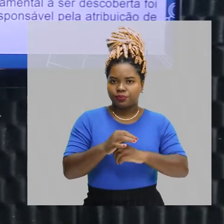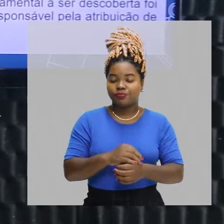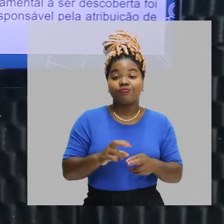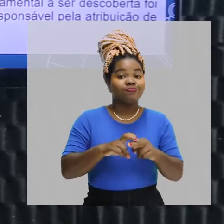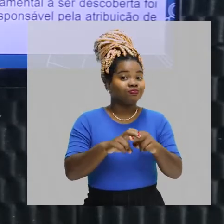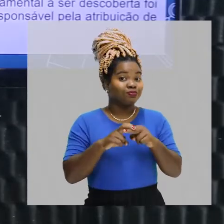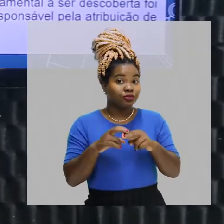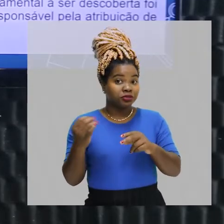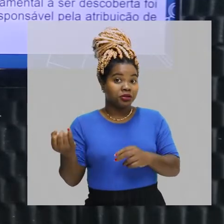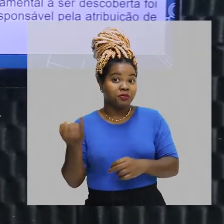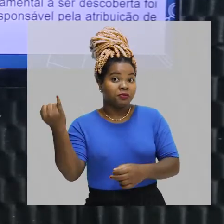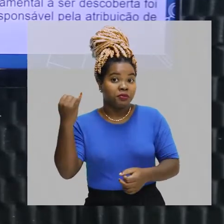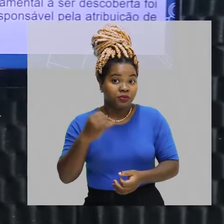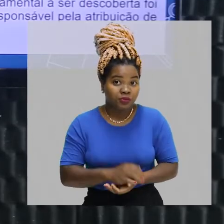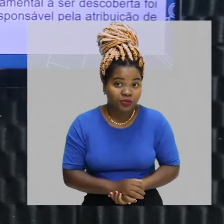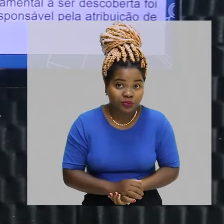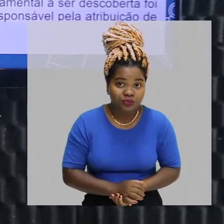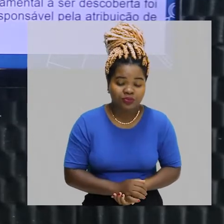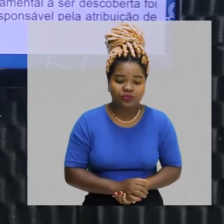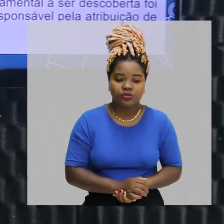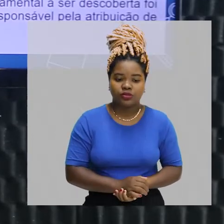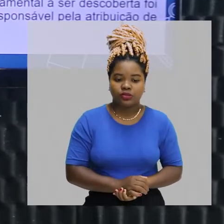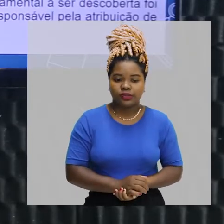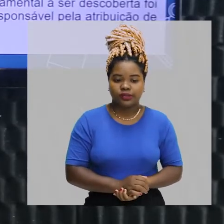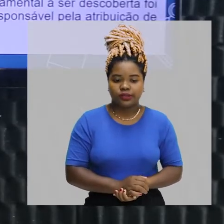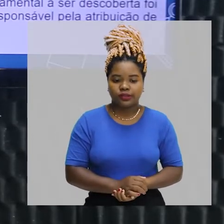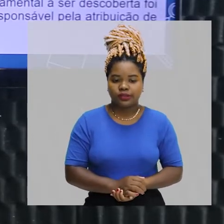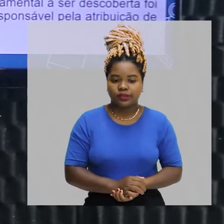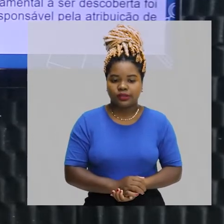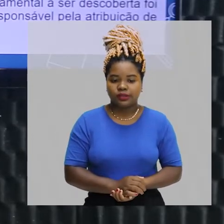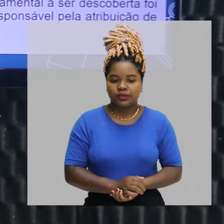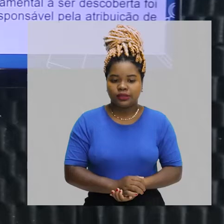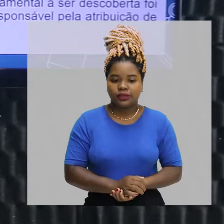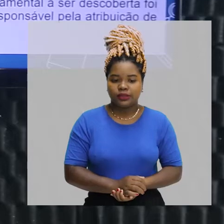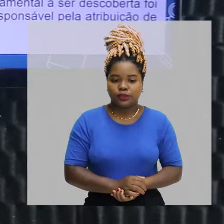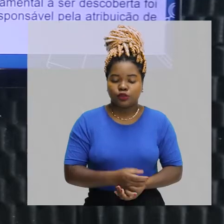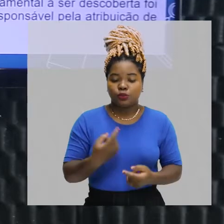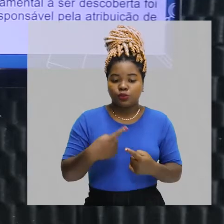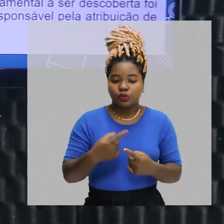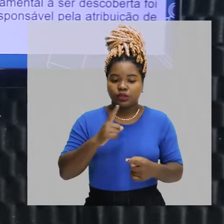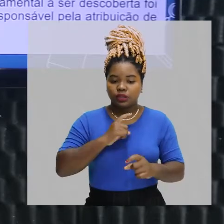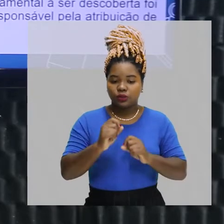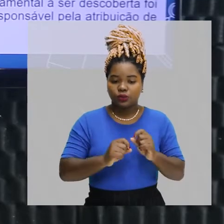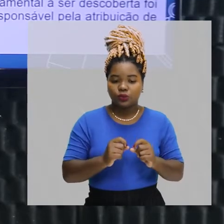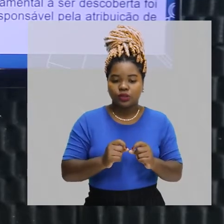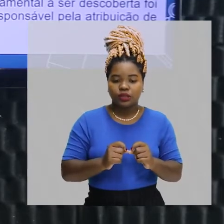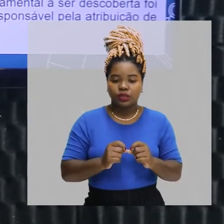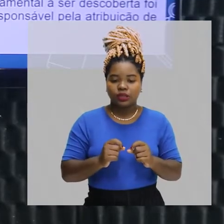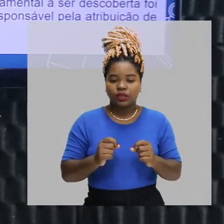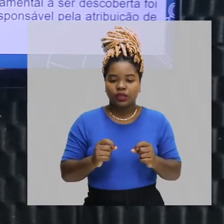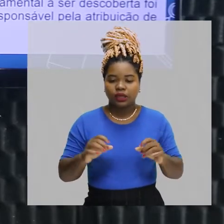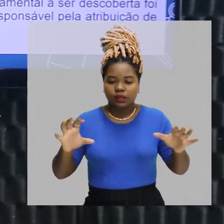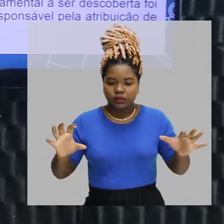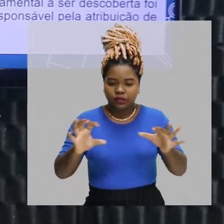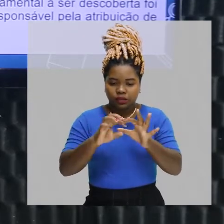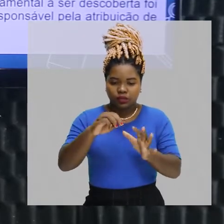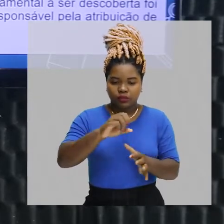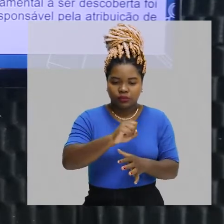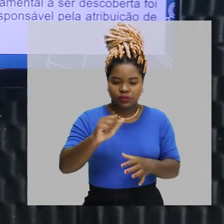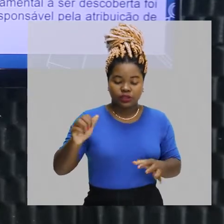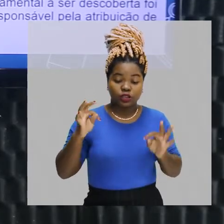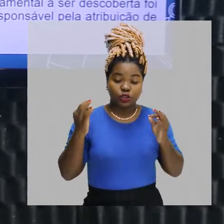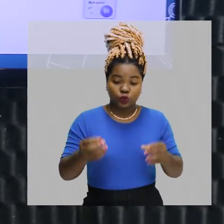isso que essa importância quanto ao bóson de Higgs, certo? Justamente por conta dessa atribuição de massa a todas as partículas que